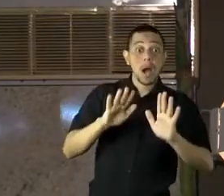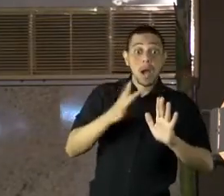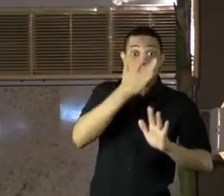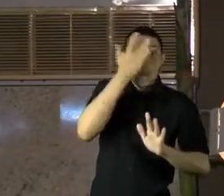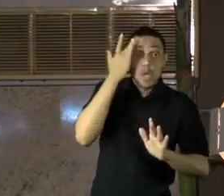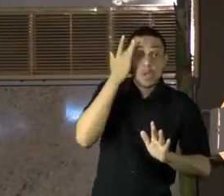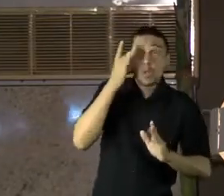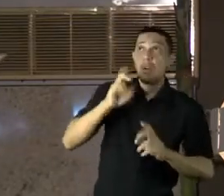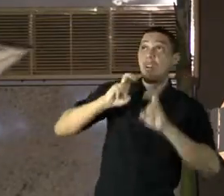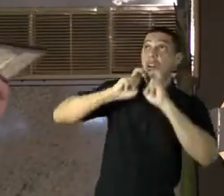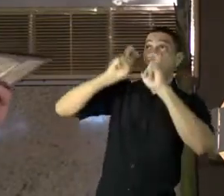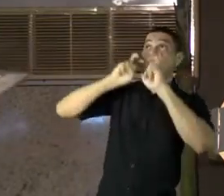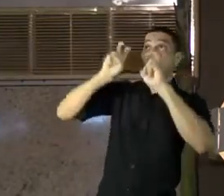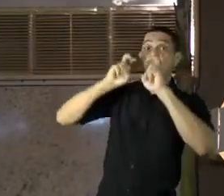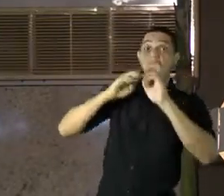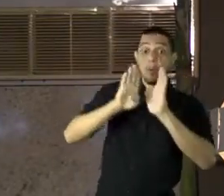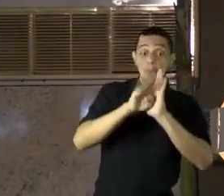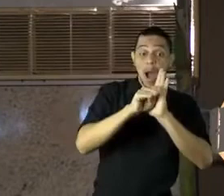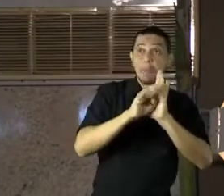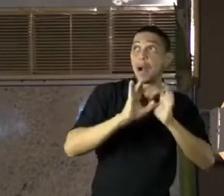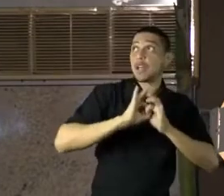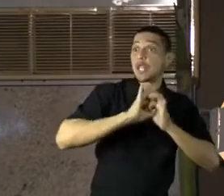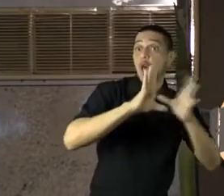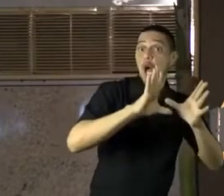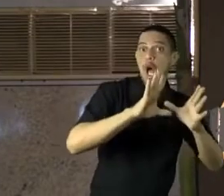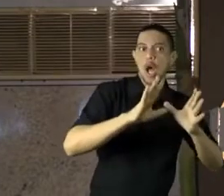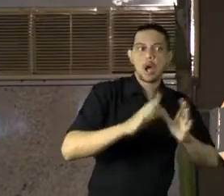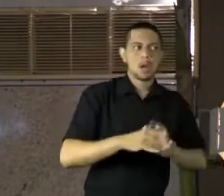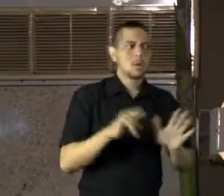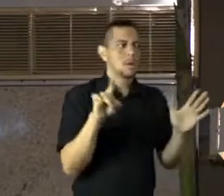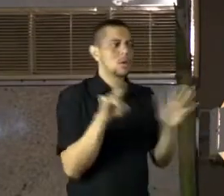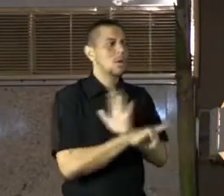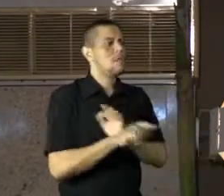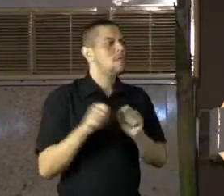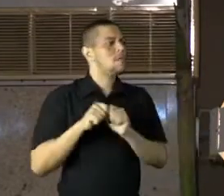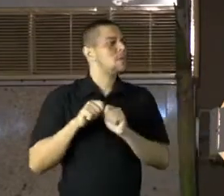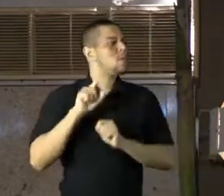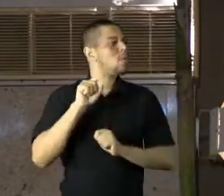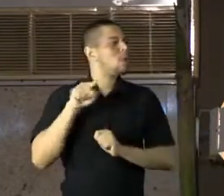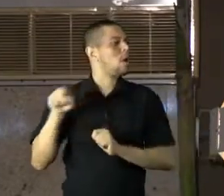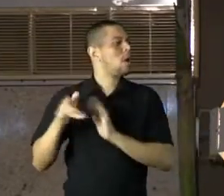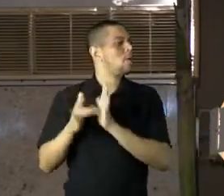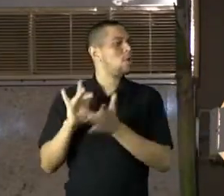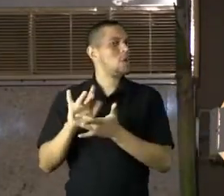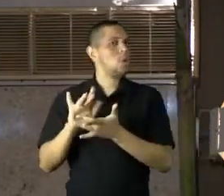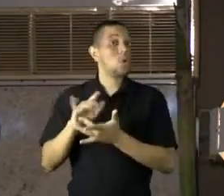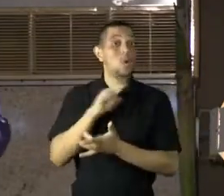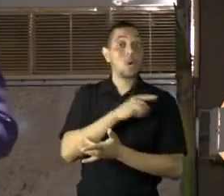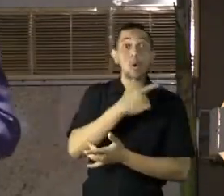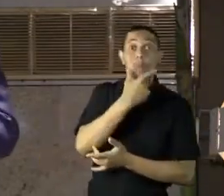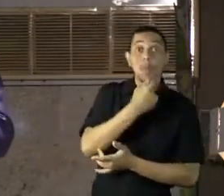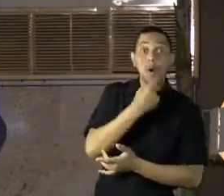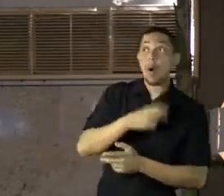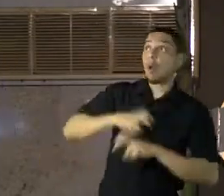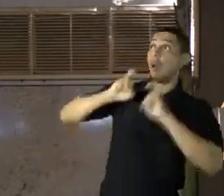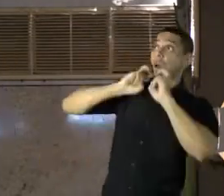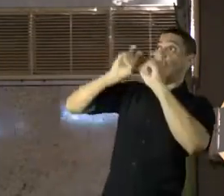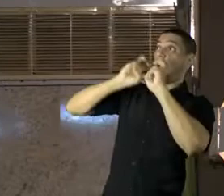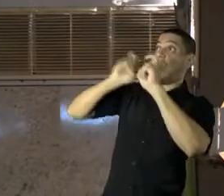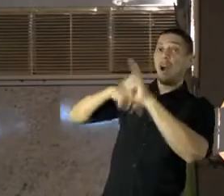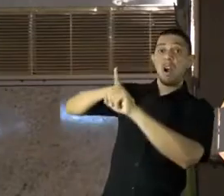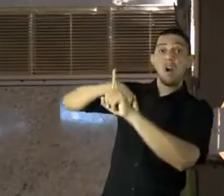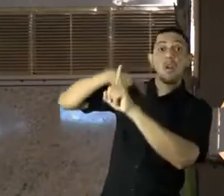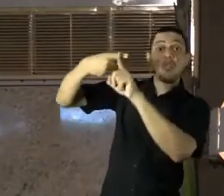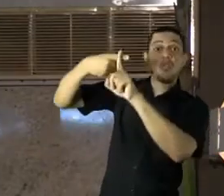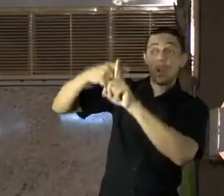em Barrabás e ele perguntou o que eu faço então de Jesus chamado o Cristo eles gritam crucifica-o crucifica-o o